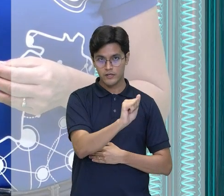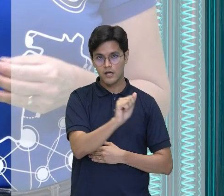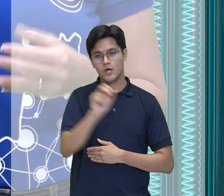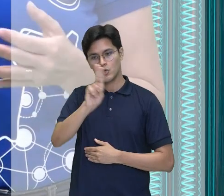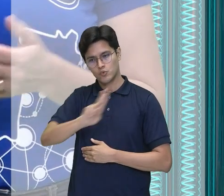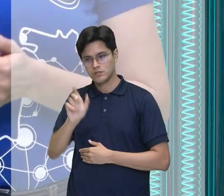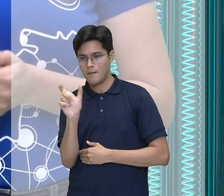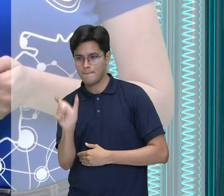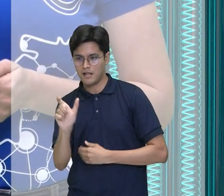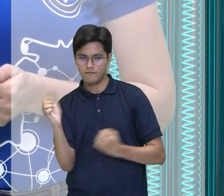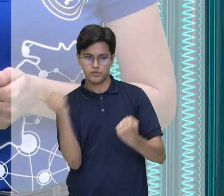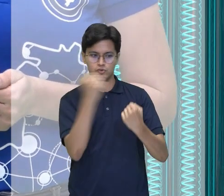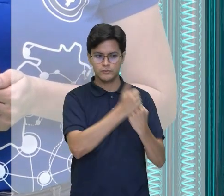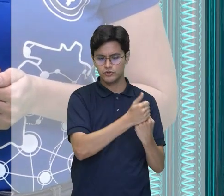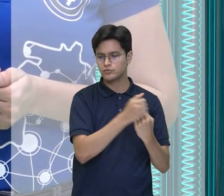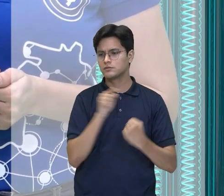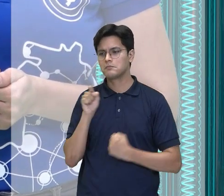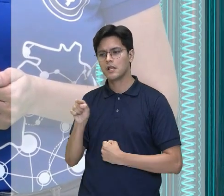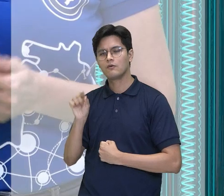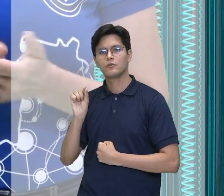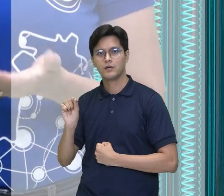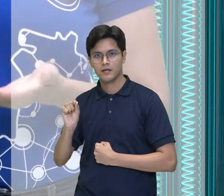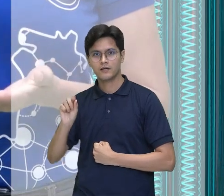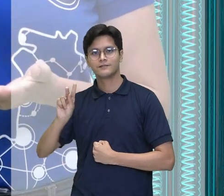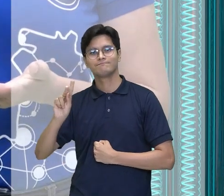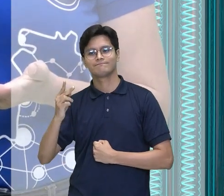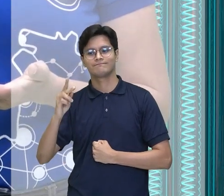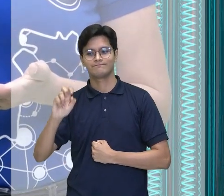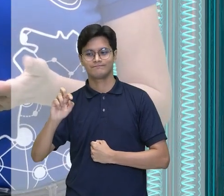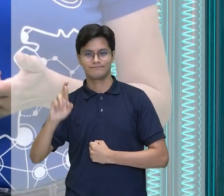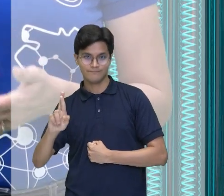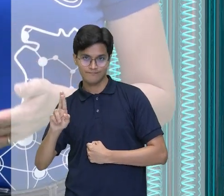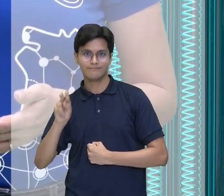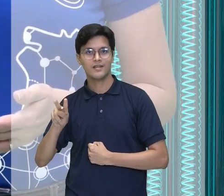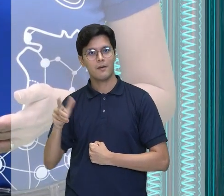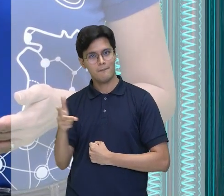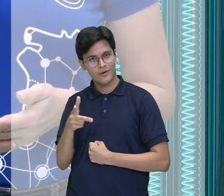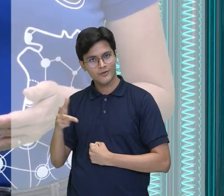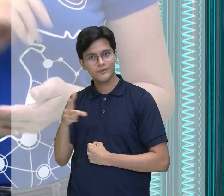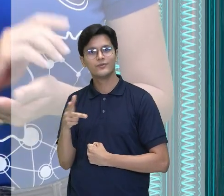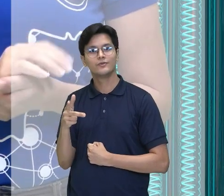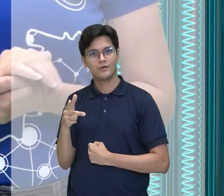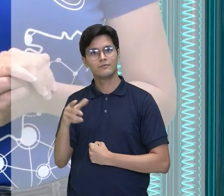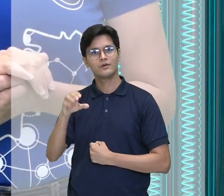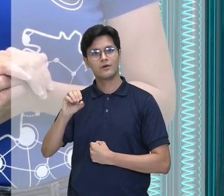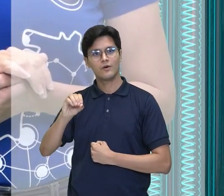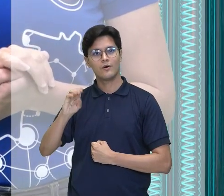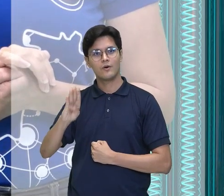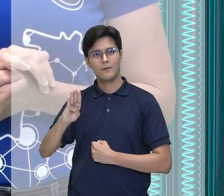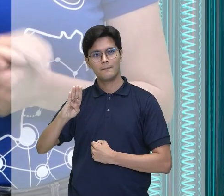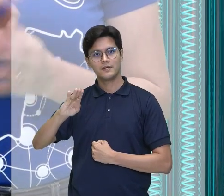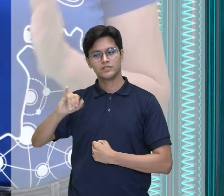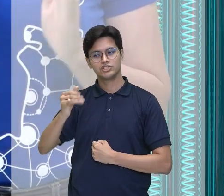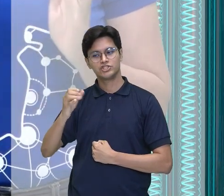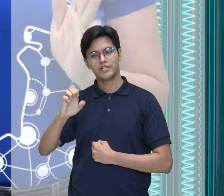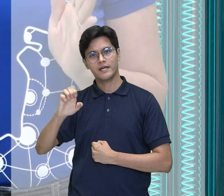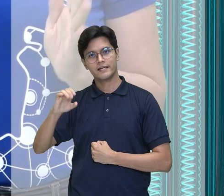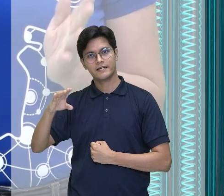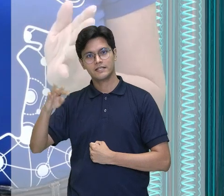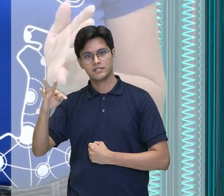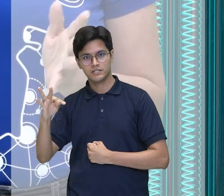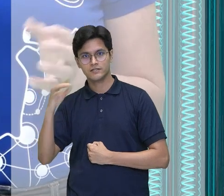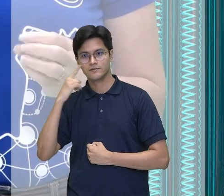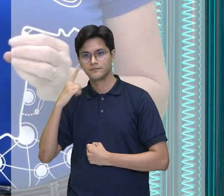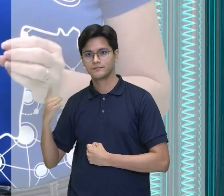pronoun, que no caso é a palavra her. Tudo bem? Então, vamos ver um pouquinho mais agora